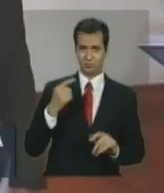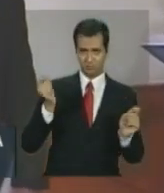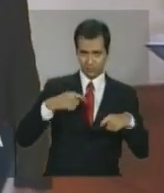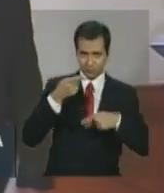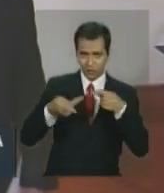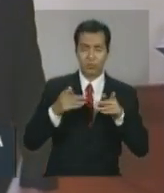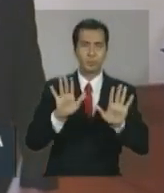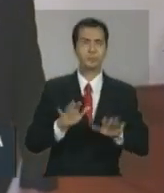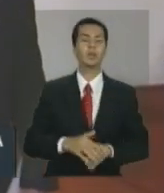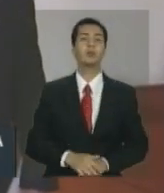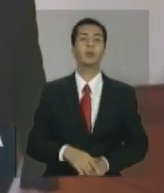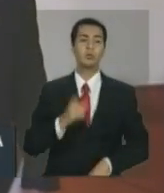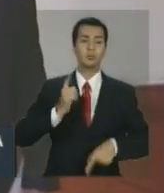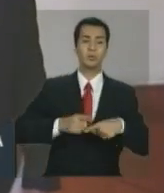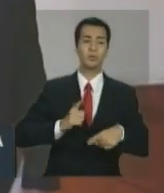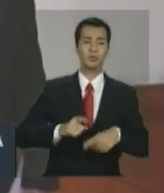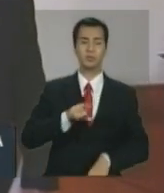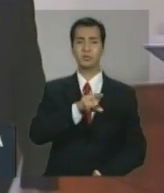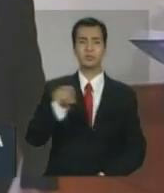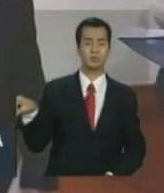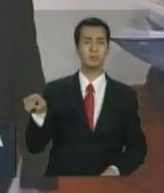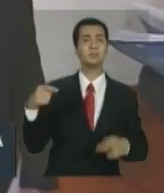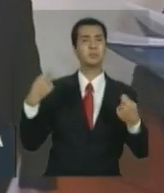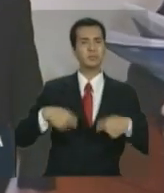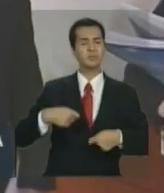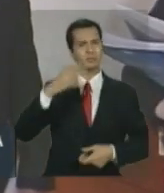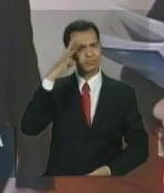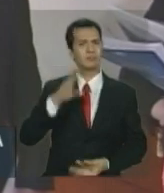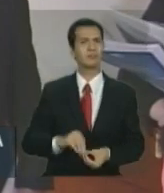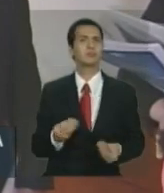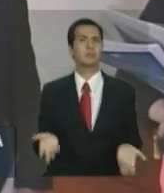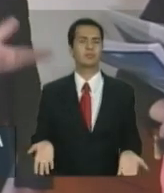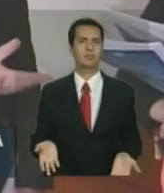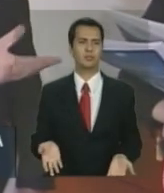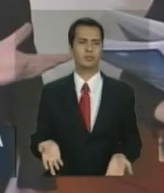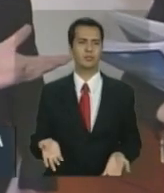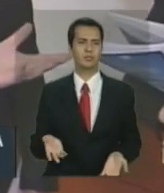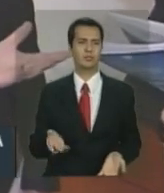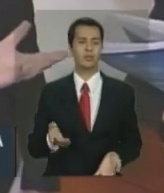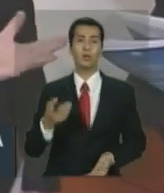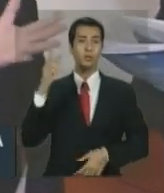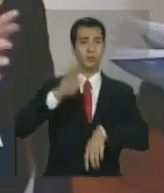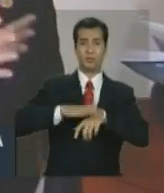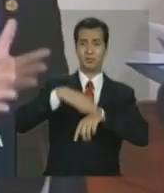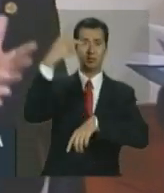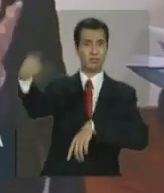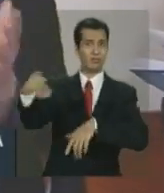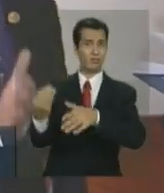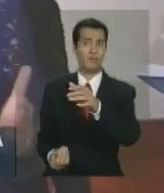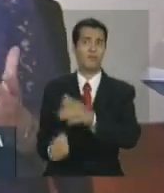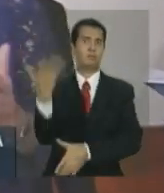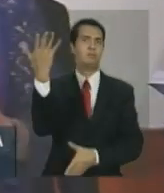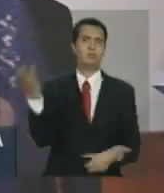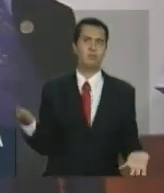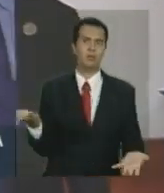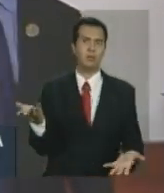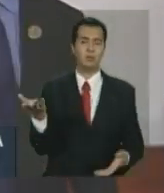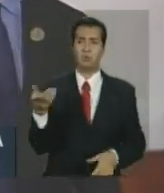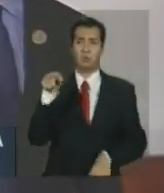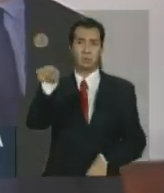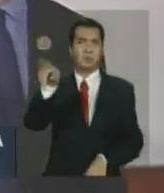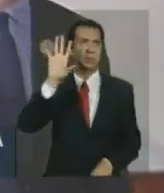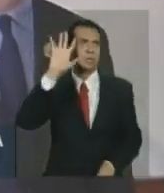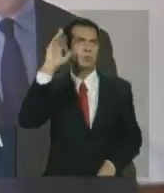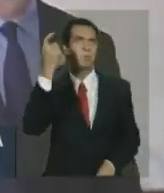uma parte disso vocês queriam, né, gente? Vocês queriam, o que eu posso fazer? Vocês chegam à conclusão que tem uma